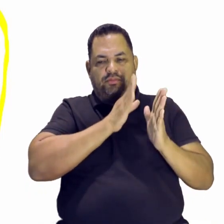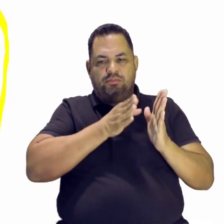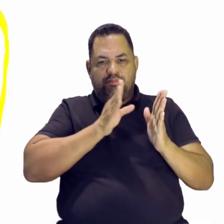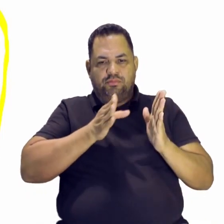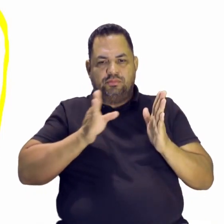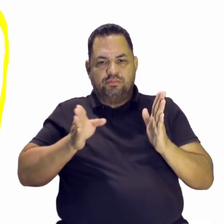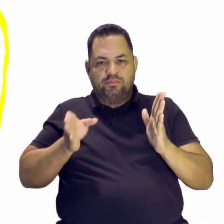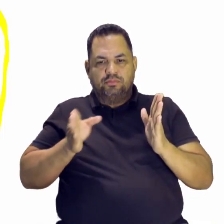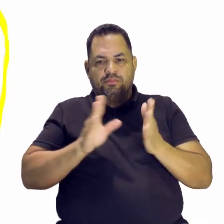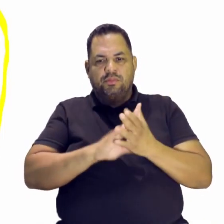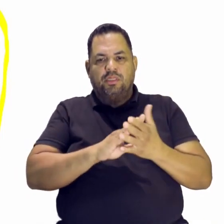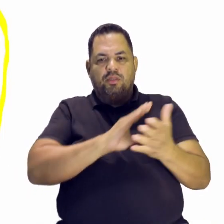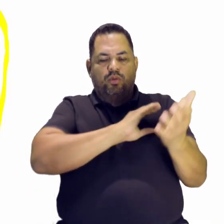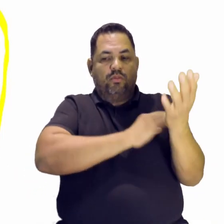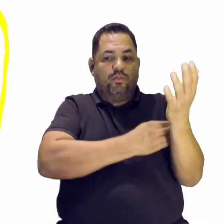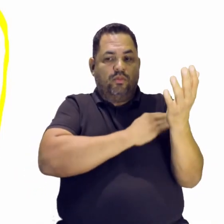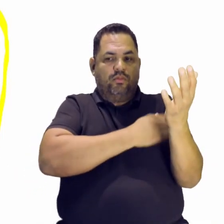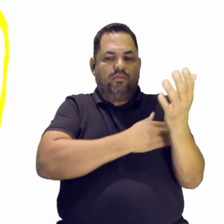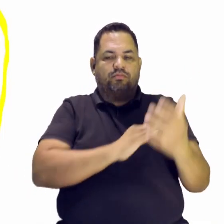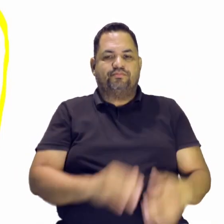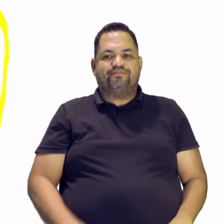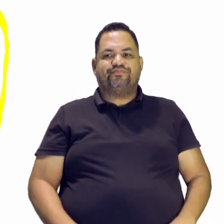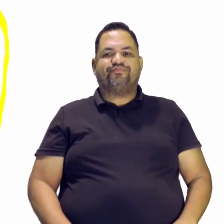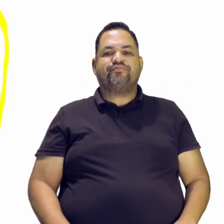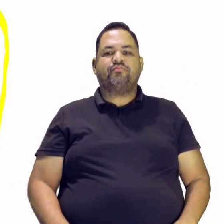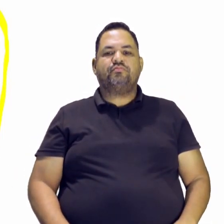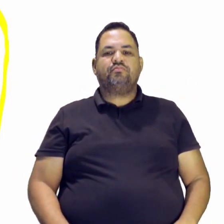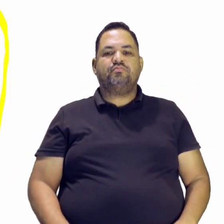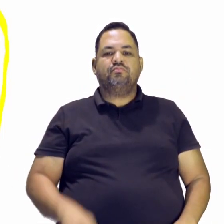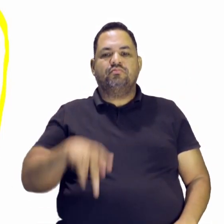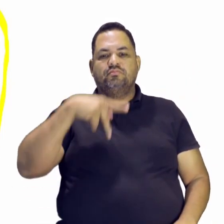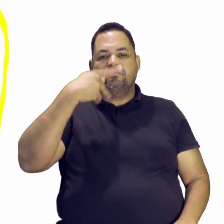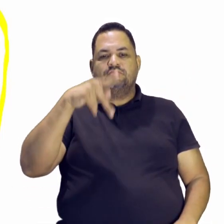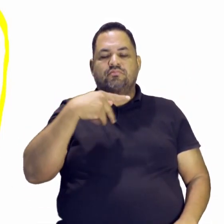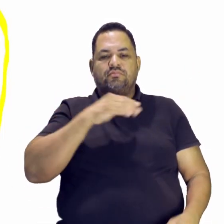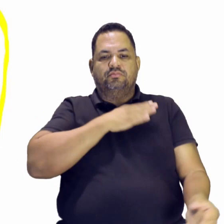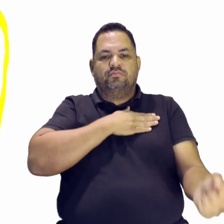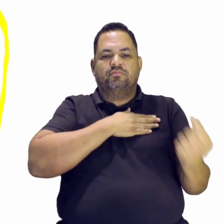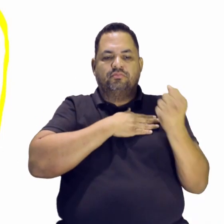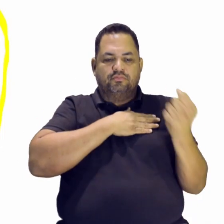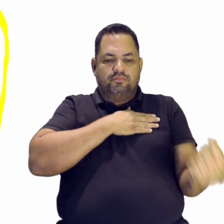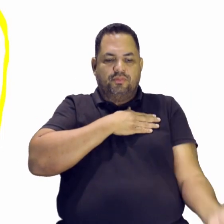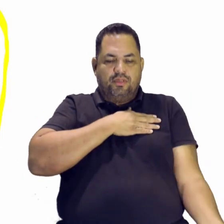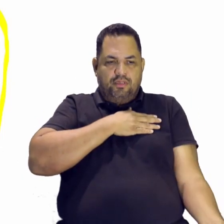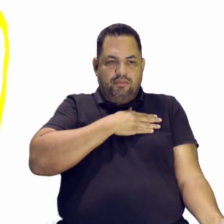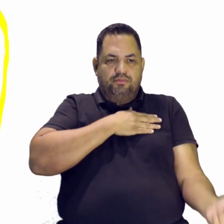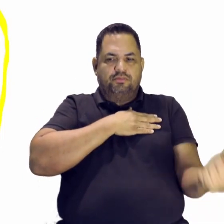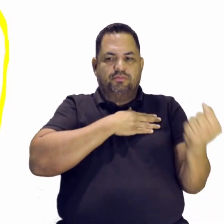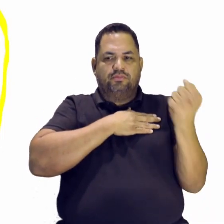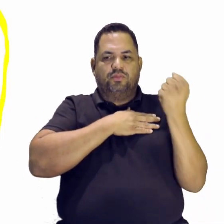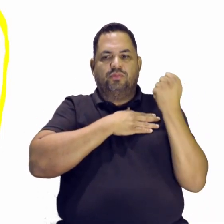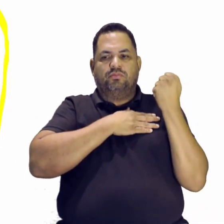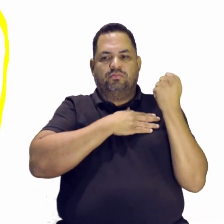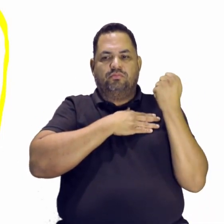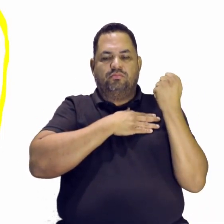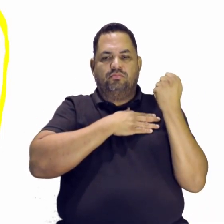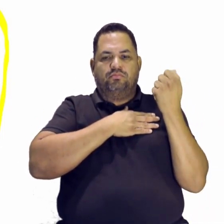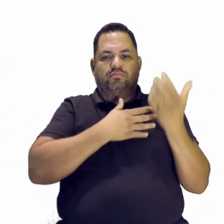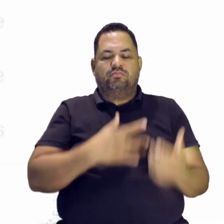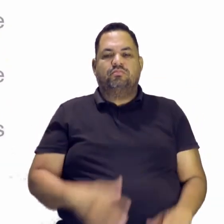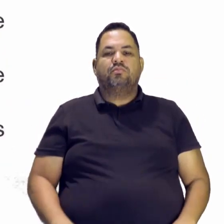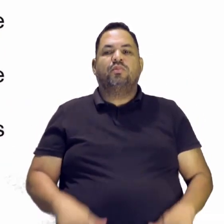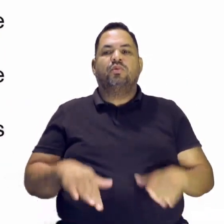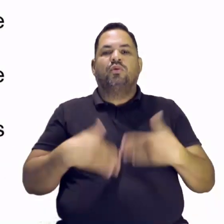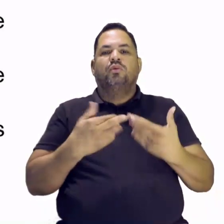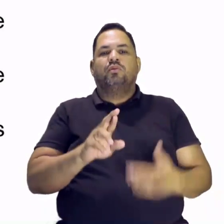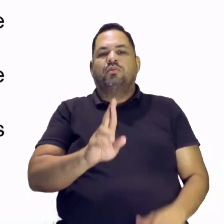esse músculo. Lembra aí, você está falando de alongamento e de encurtamento do músculo. Então, bora ver qual é a